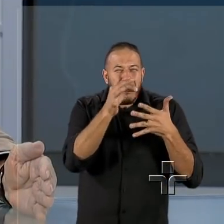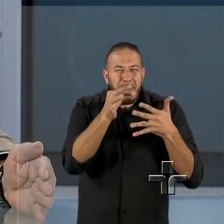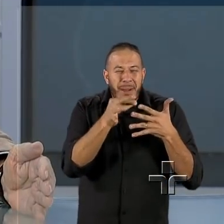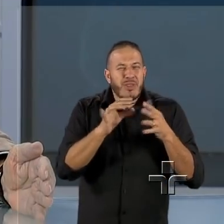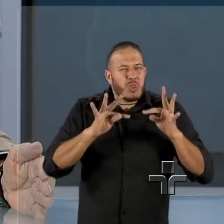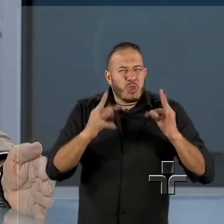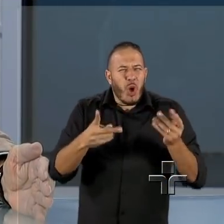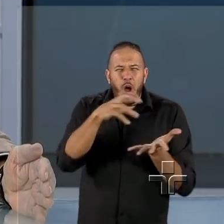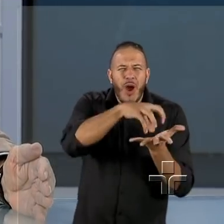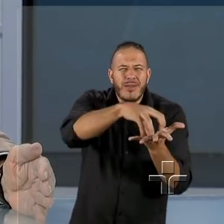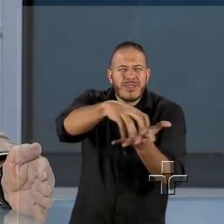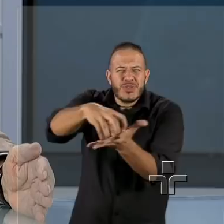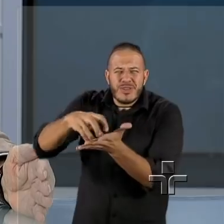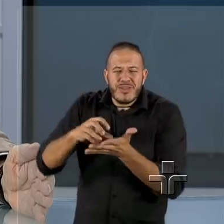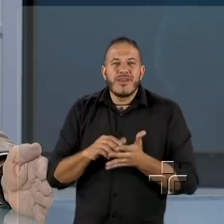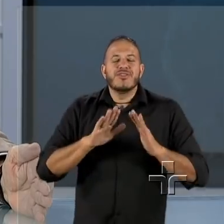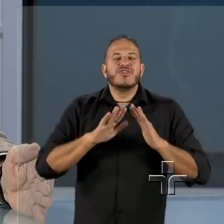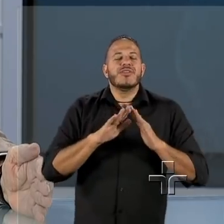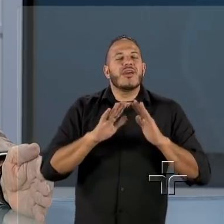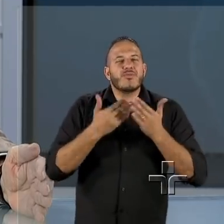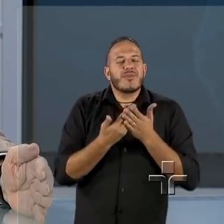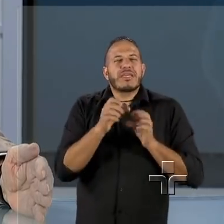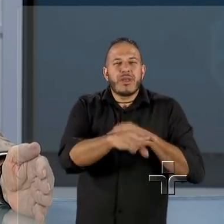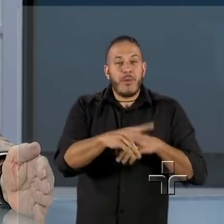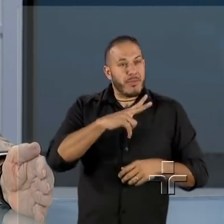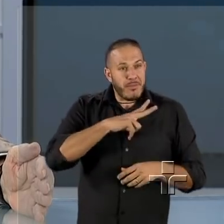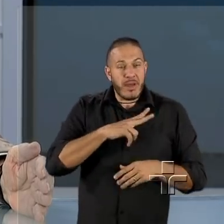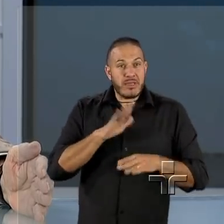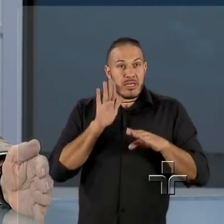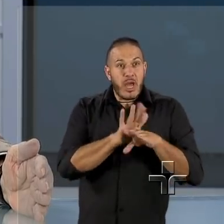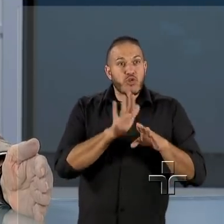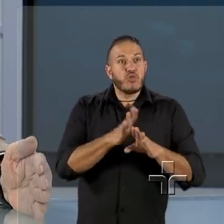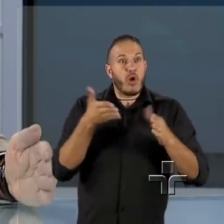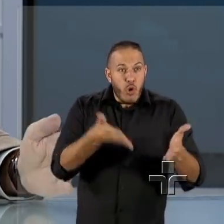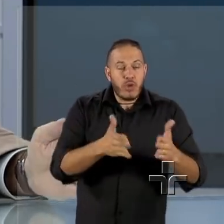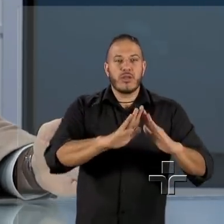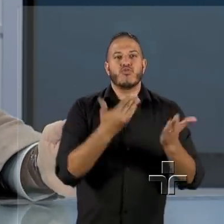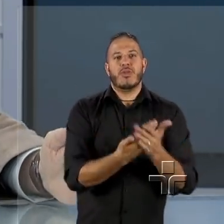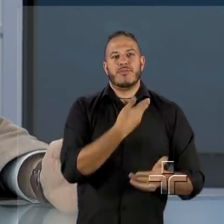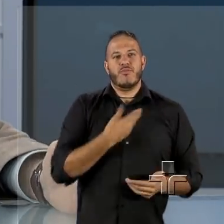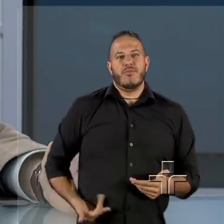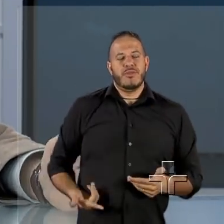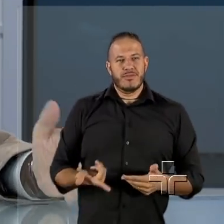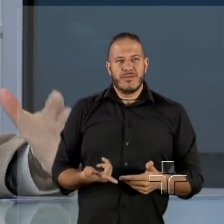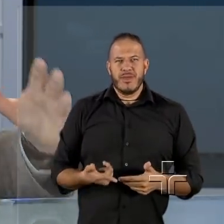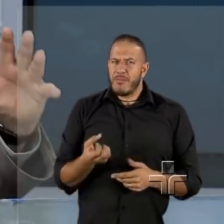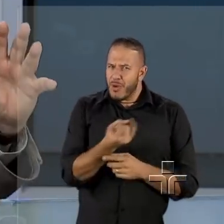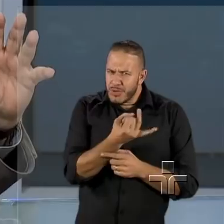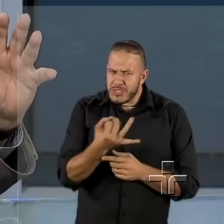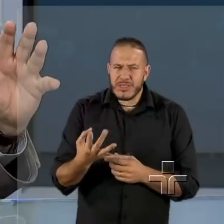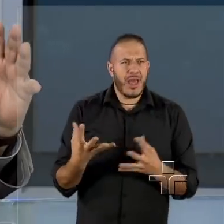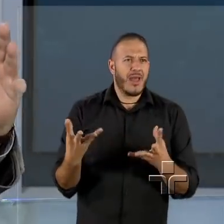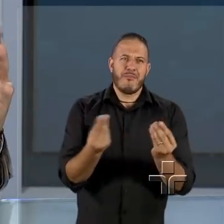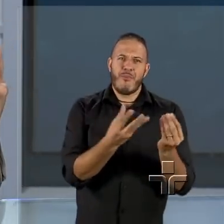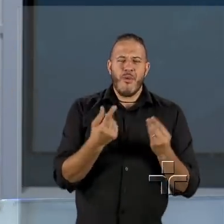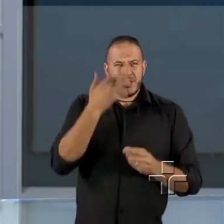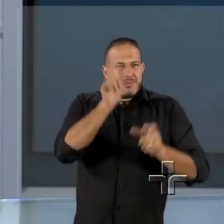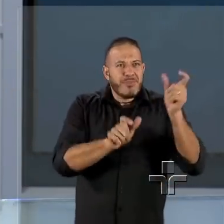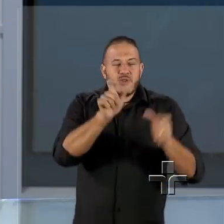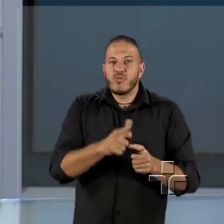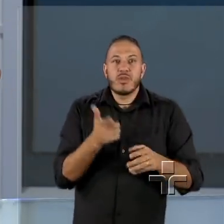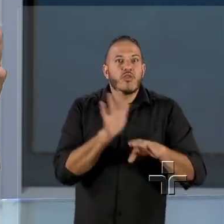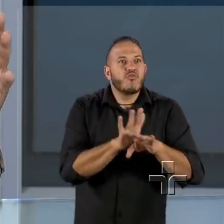pouco da programação também. O Instituto deu base para que o Lucas conseguisse estudar nos Estados Unidos, mas ele sempre volta para para ajudar no que